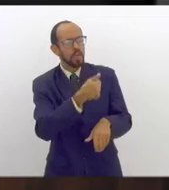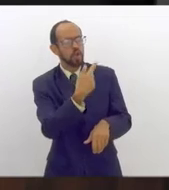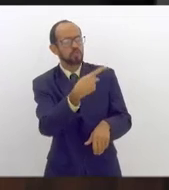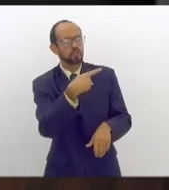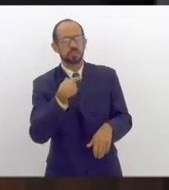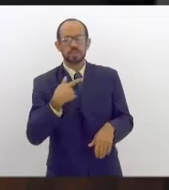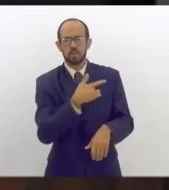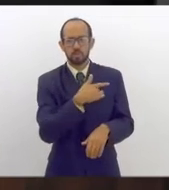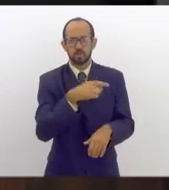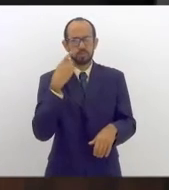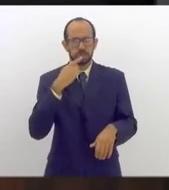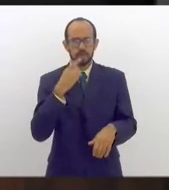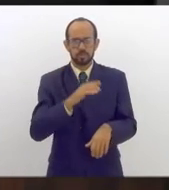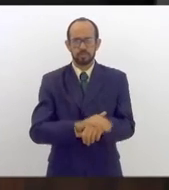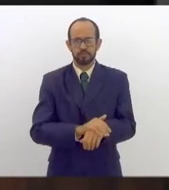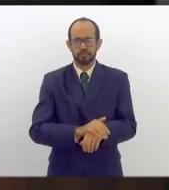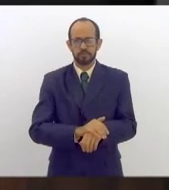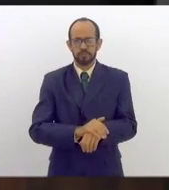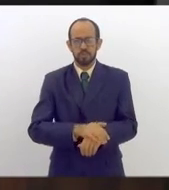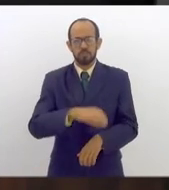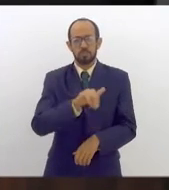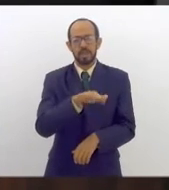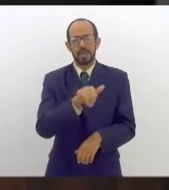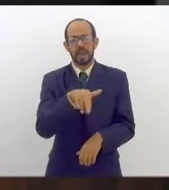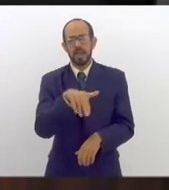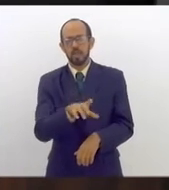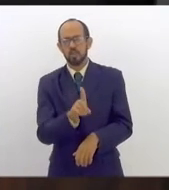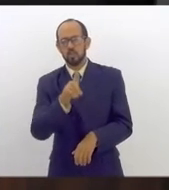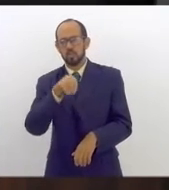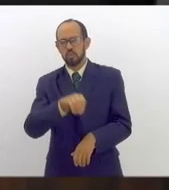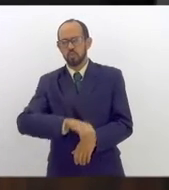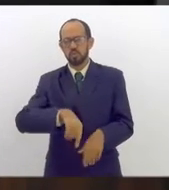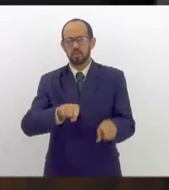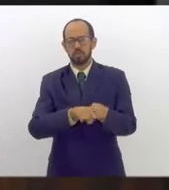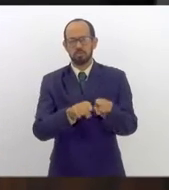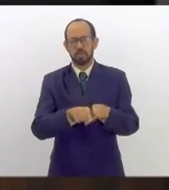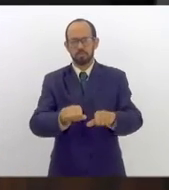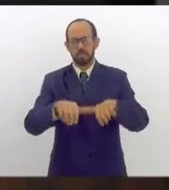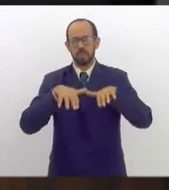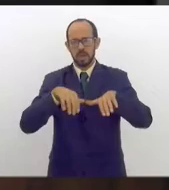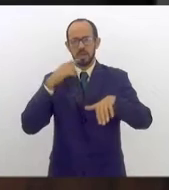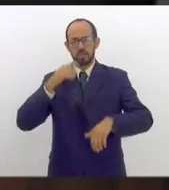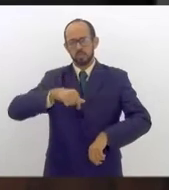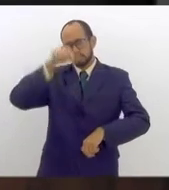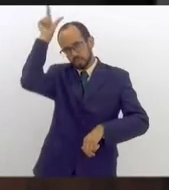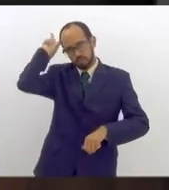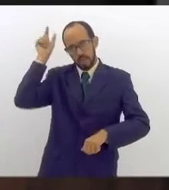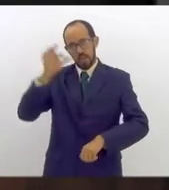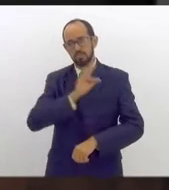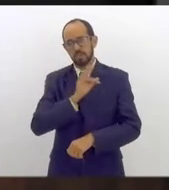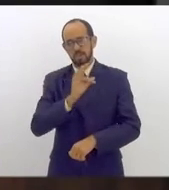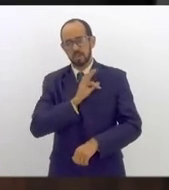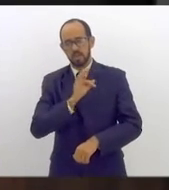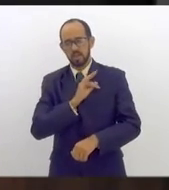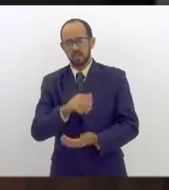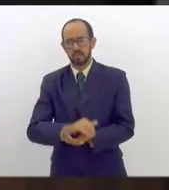Franciane Mota, deputado subtenente Bernardo. E aqui no plenário, deputado Luiz Paulo, deputada Marta